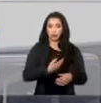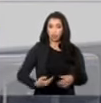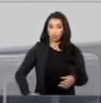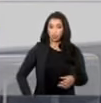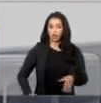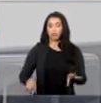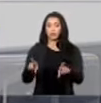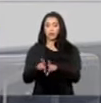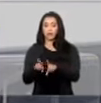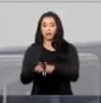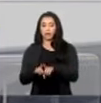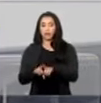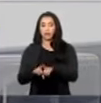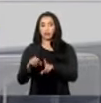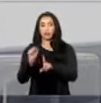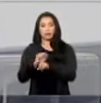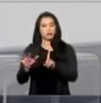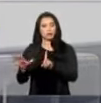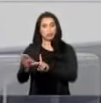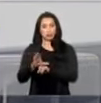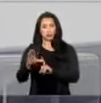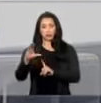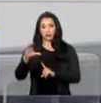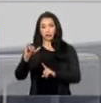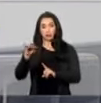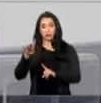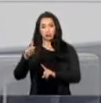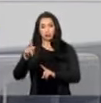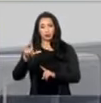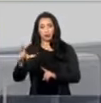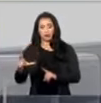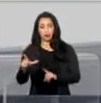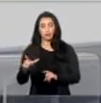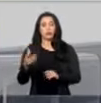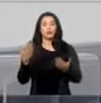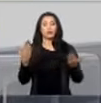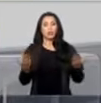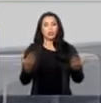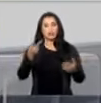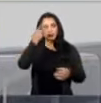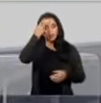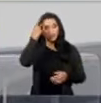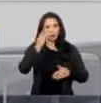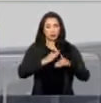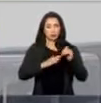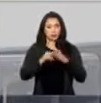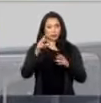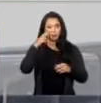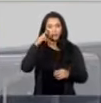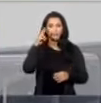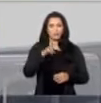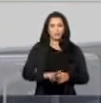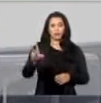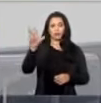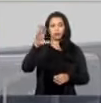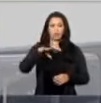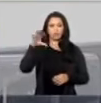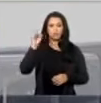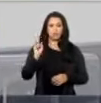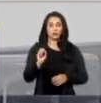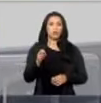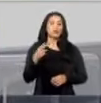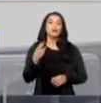sociedade civil. No caso dos especialistas em audiovisual. Ou seja, em